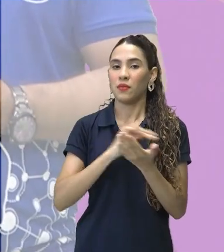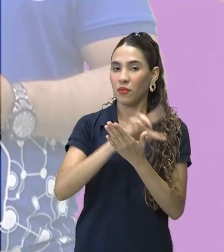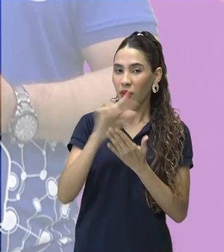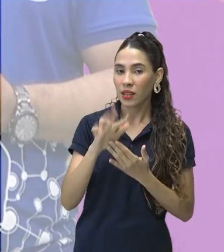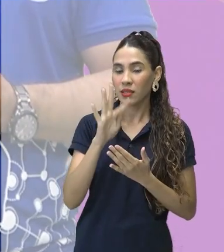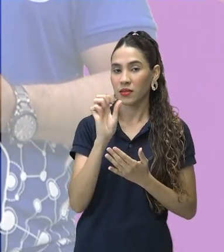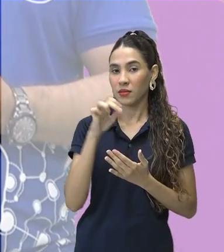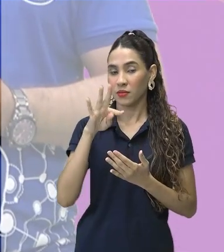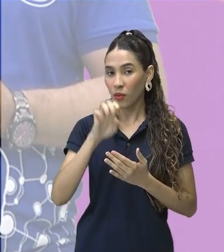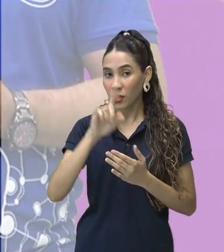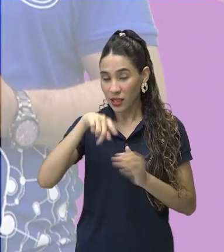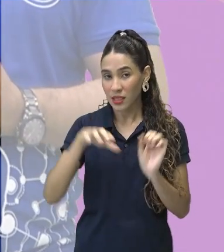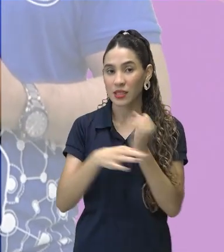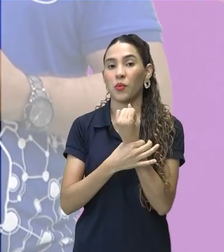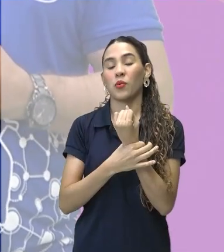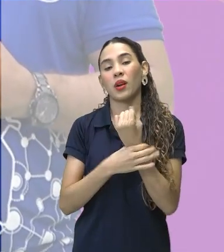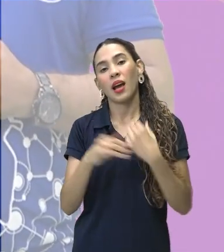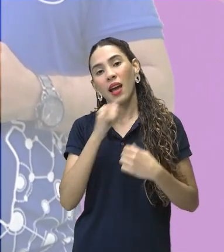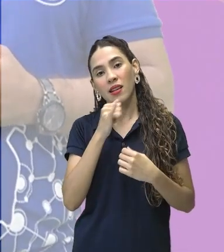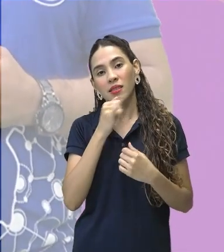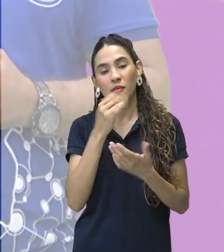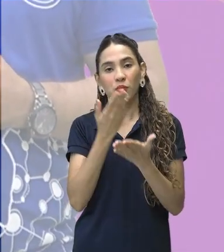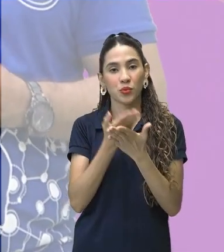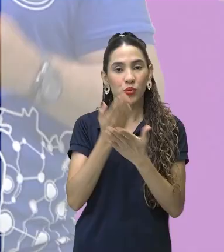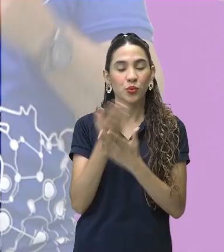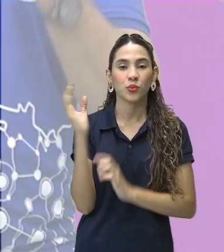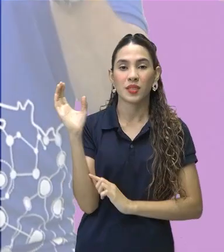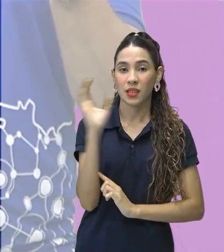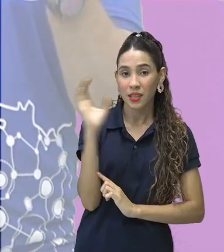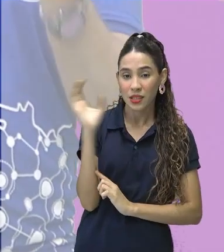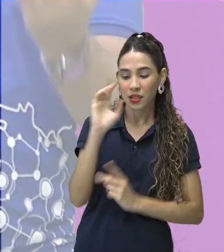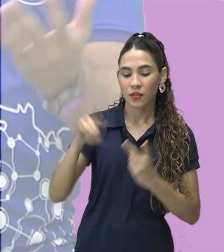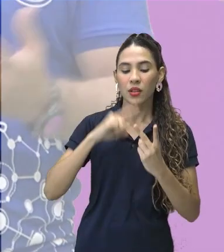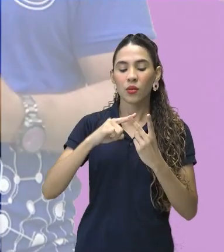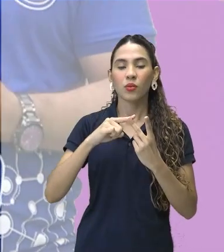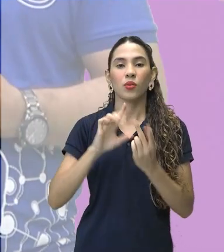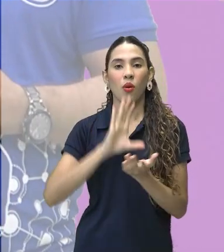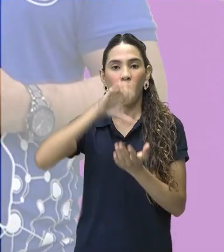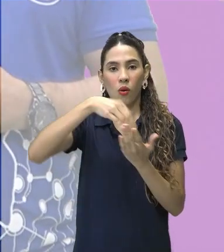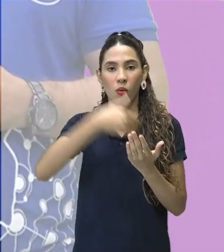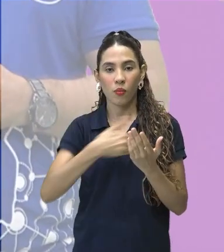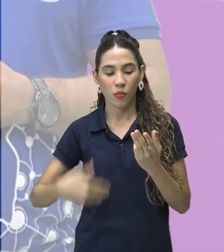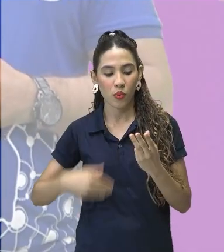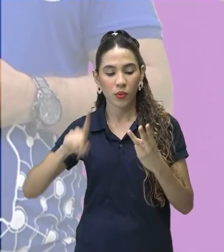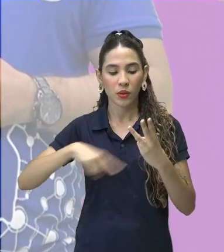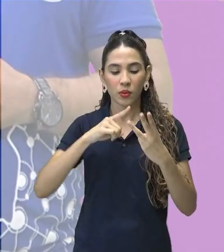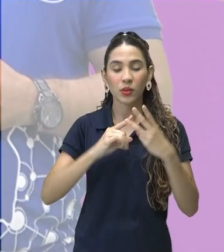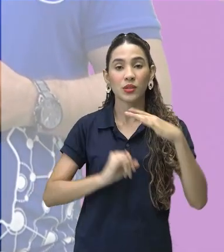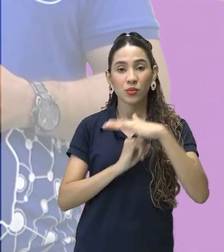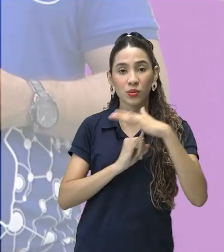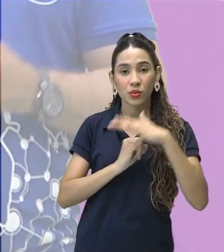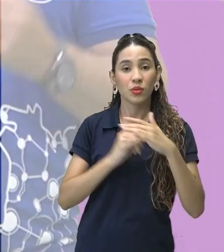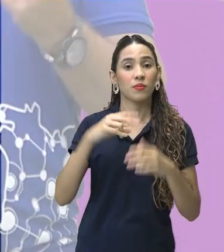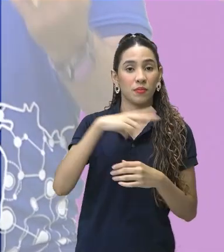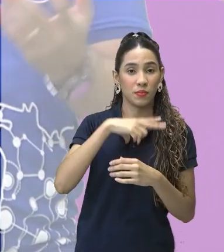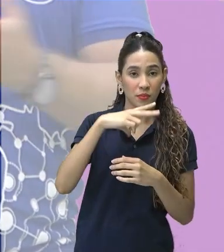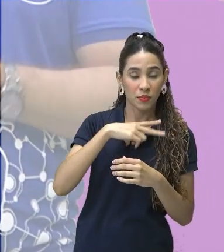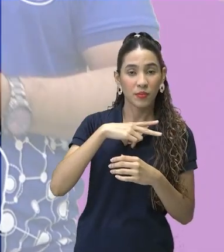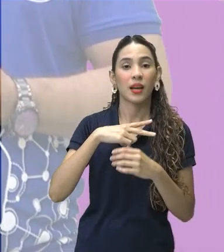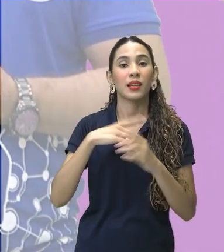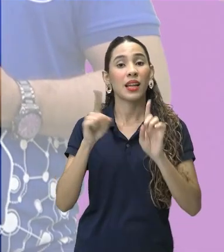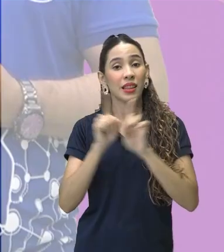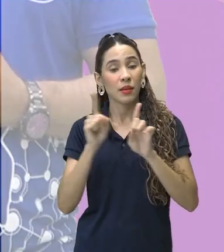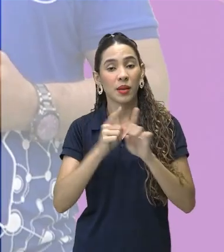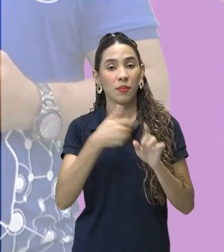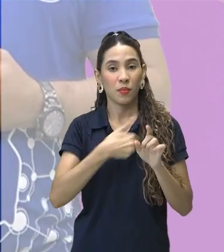fontes que são confiáveis, como estudos científicos, órgãos públicos, instituições tanto privadas, né, como